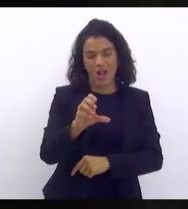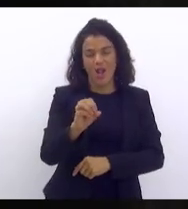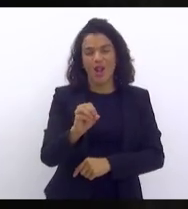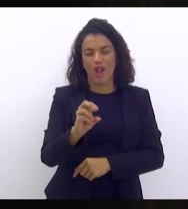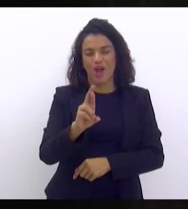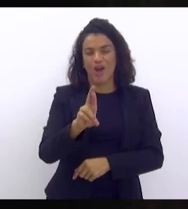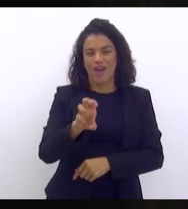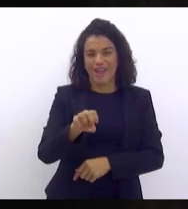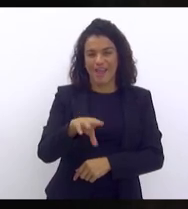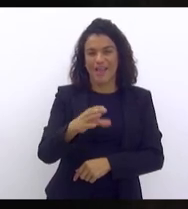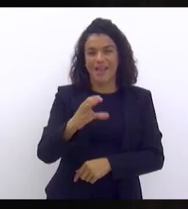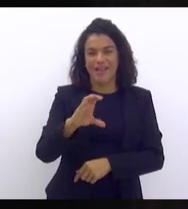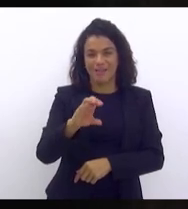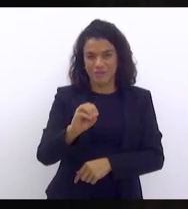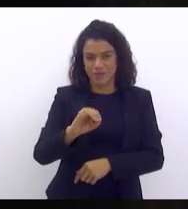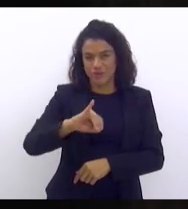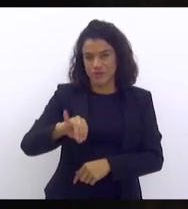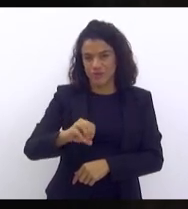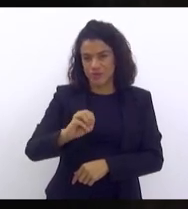obrigado.